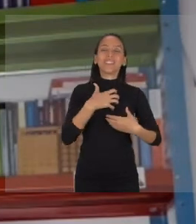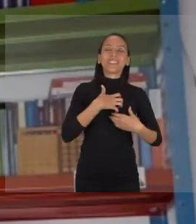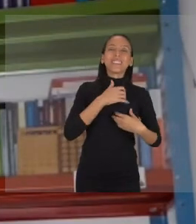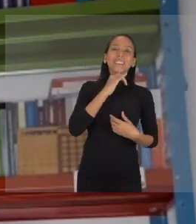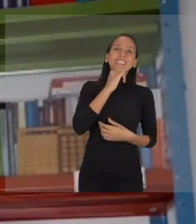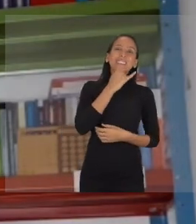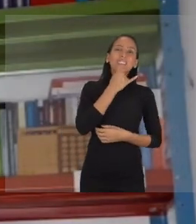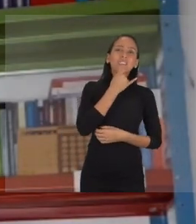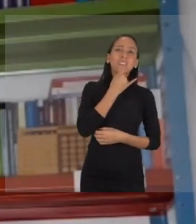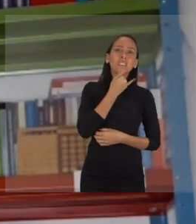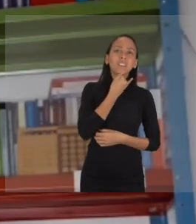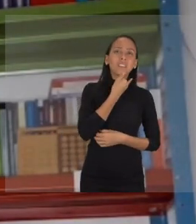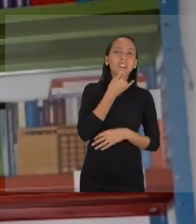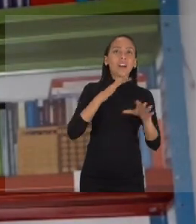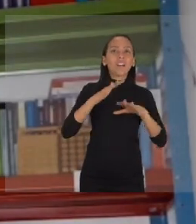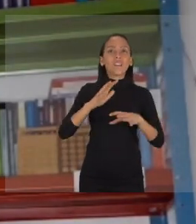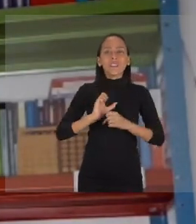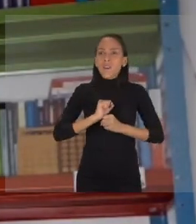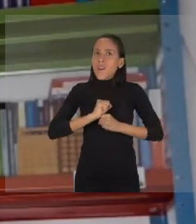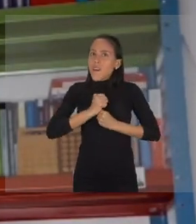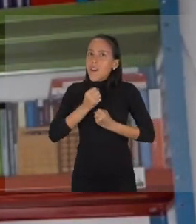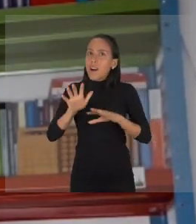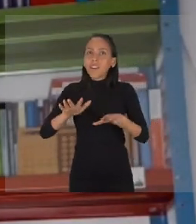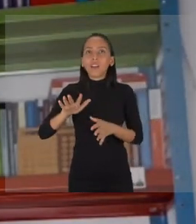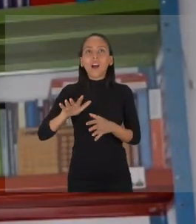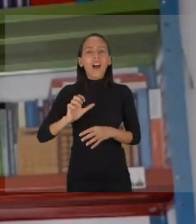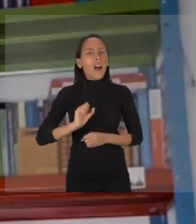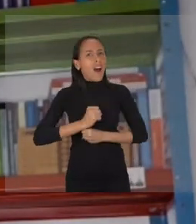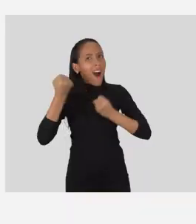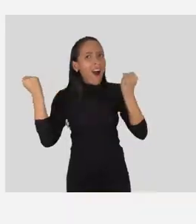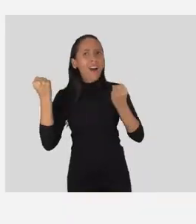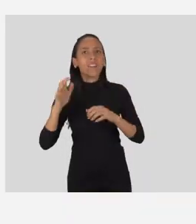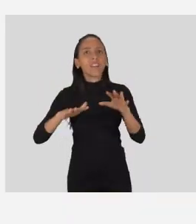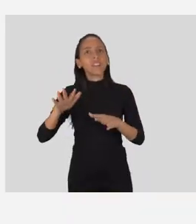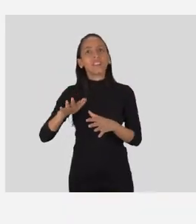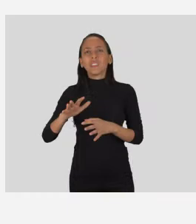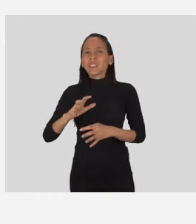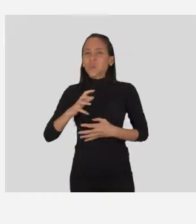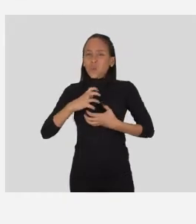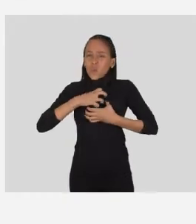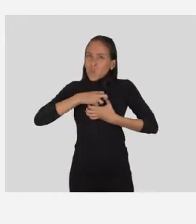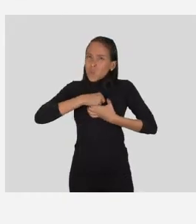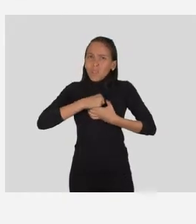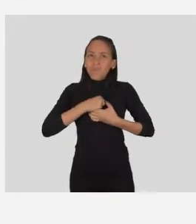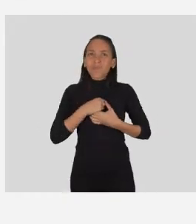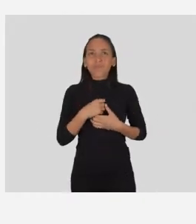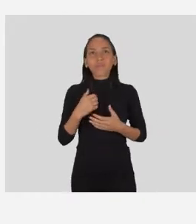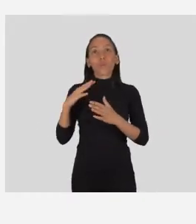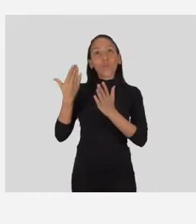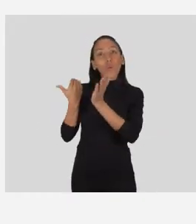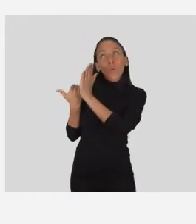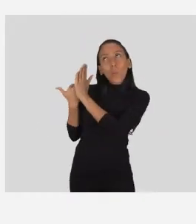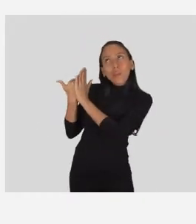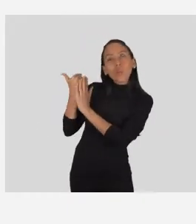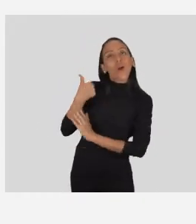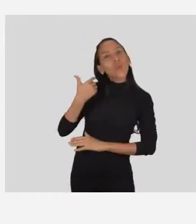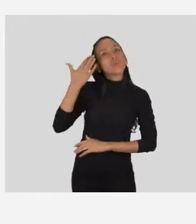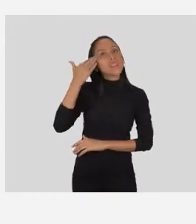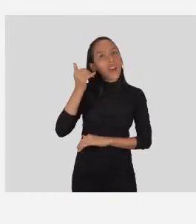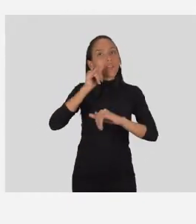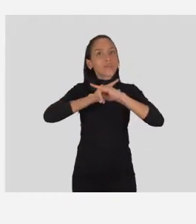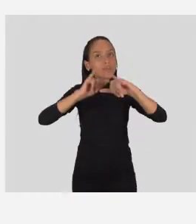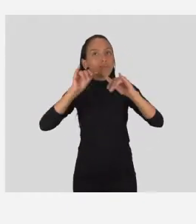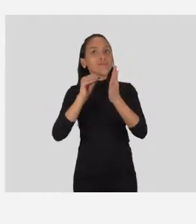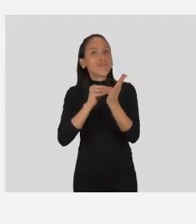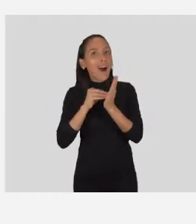entre tristeza, às vezes ódio, raiva, rancor. Logo no começo eu sei que não foi falado tanto, né? Eu sendo